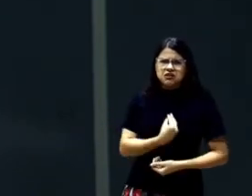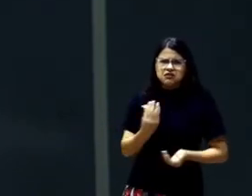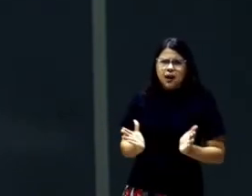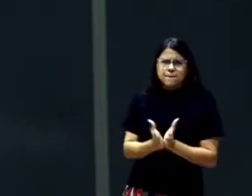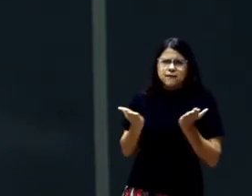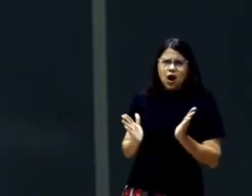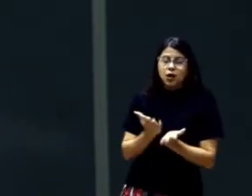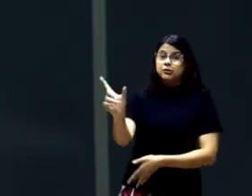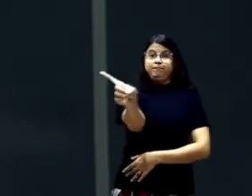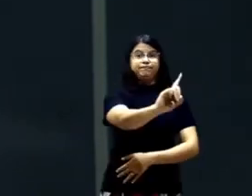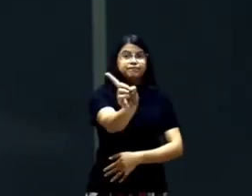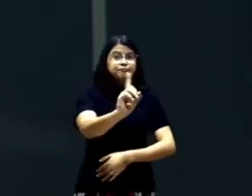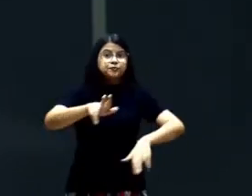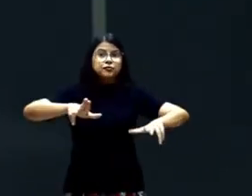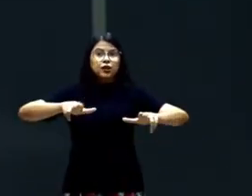de jeito nenhum.